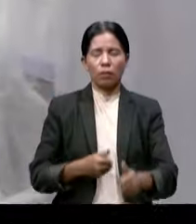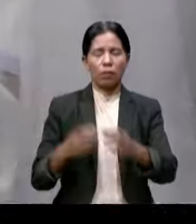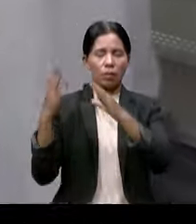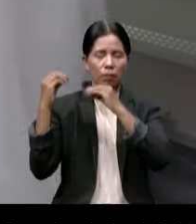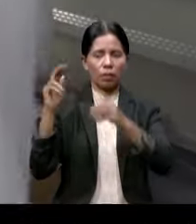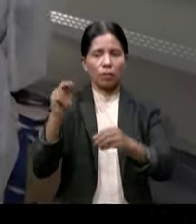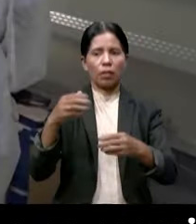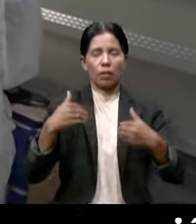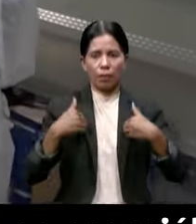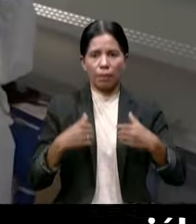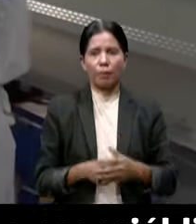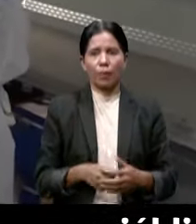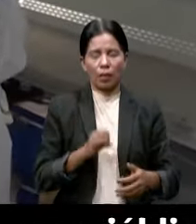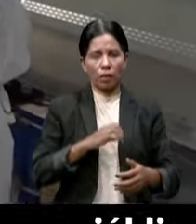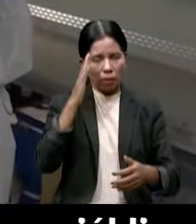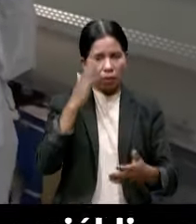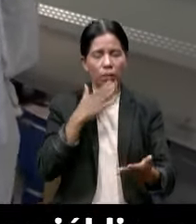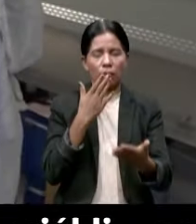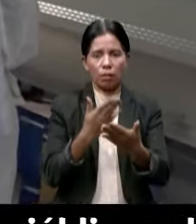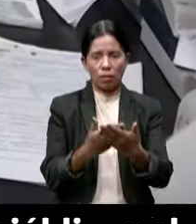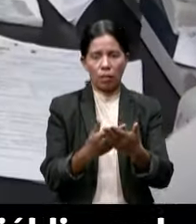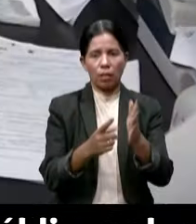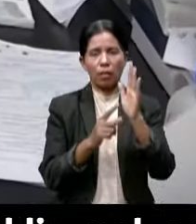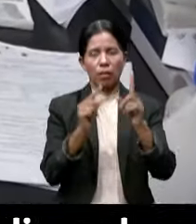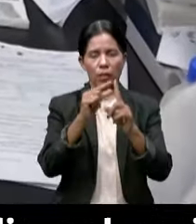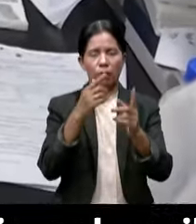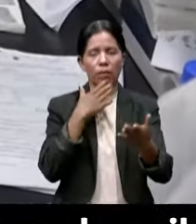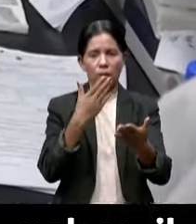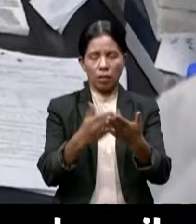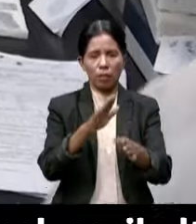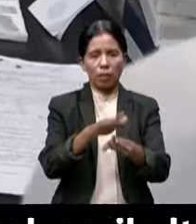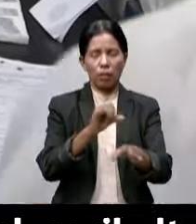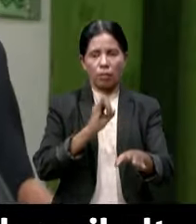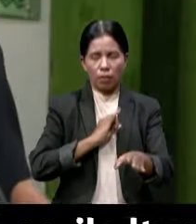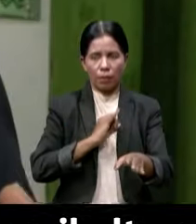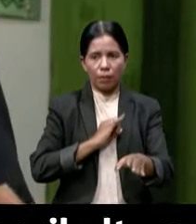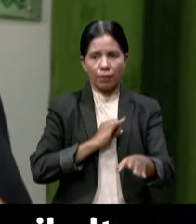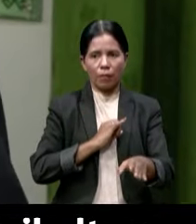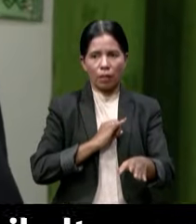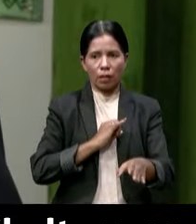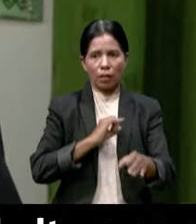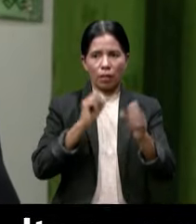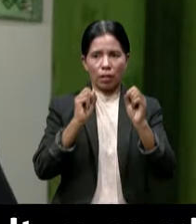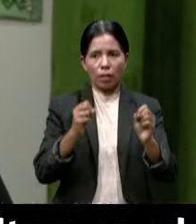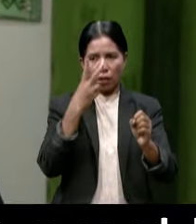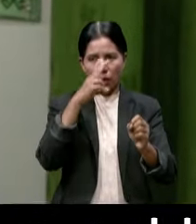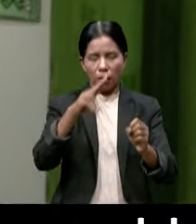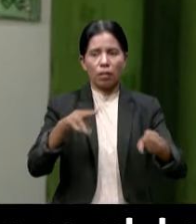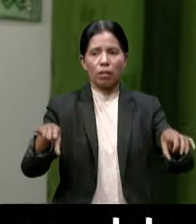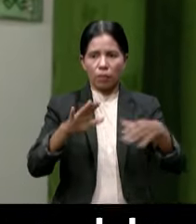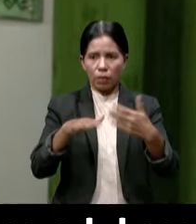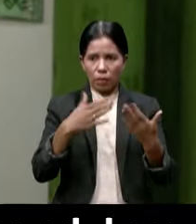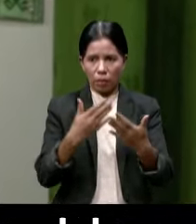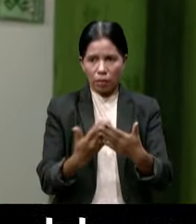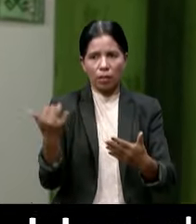iha. Ah, ona ne diak te bes tamba ne motivação ida e mos de bolo atenção para atu melhorar de tan serviço, ser